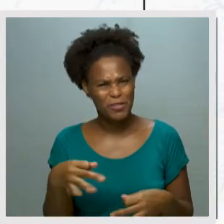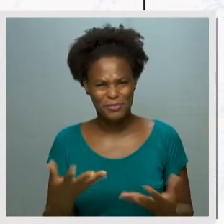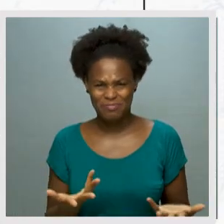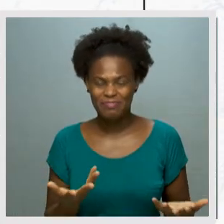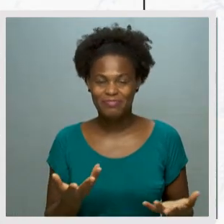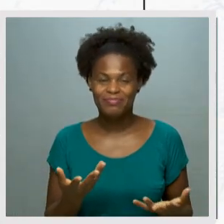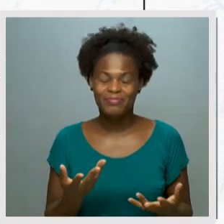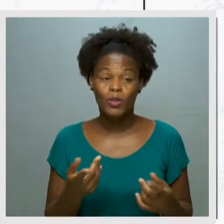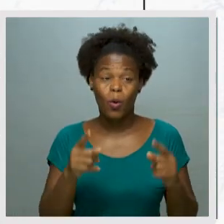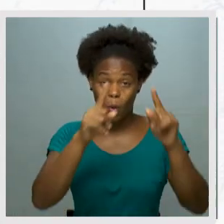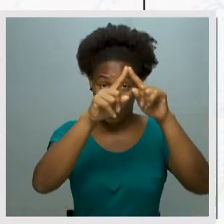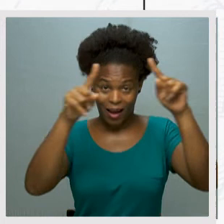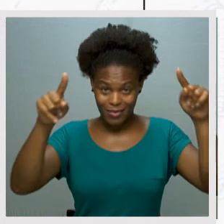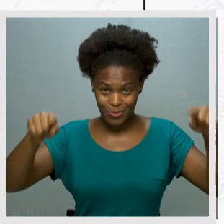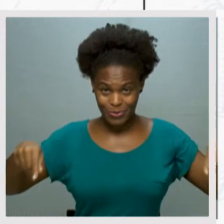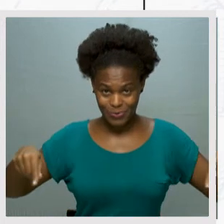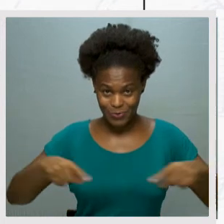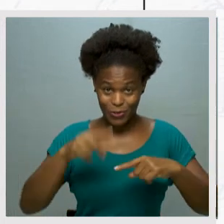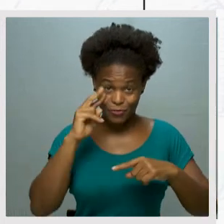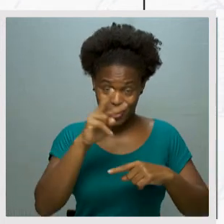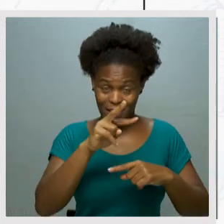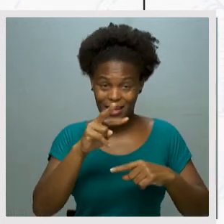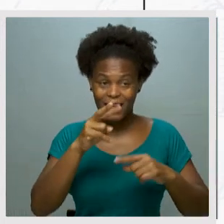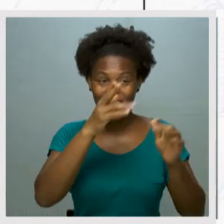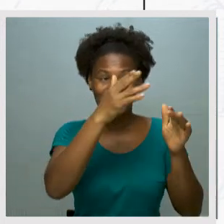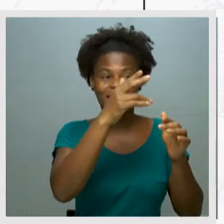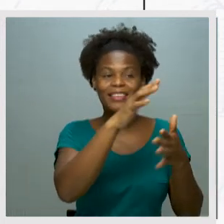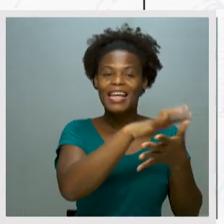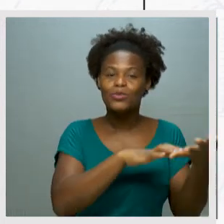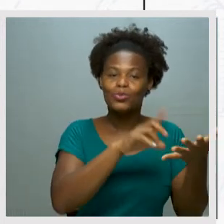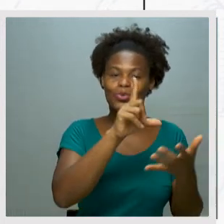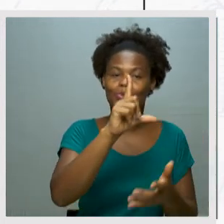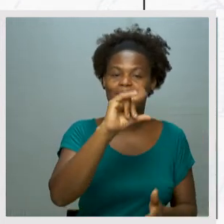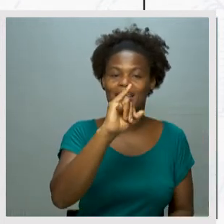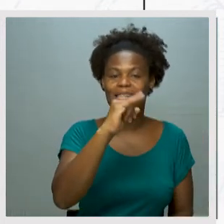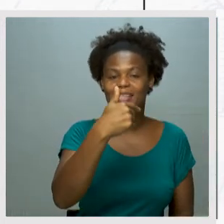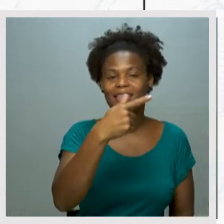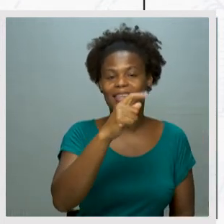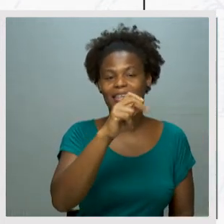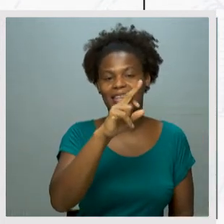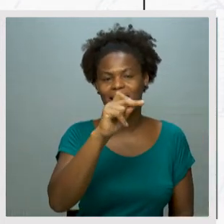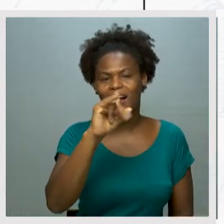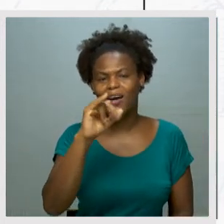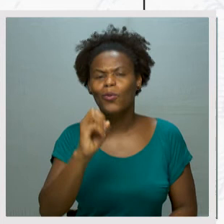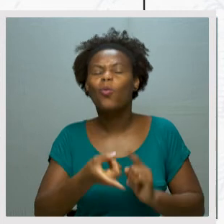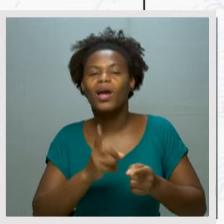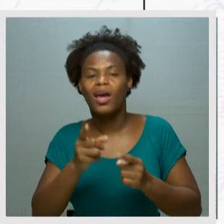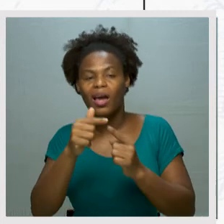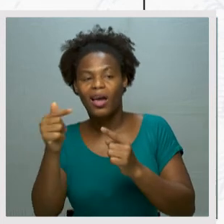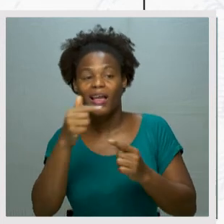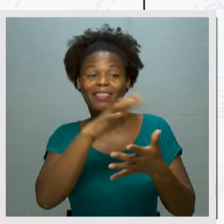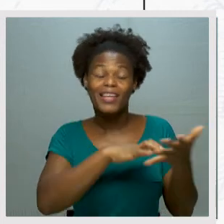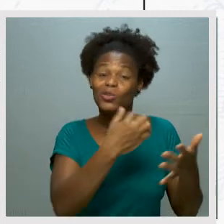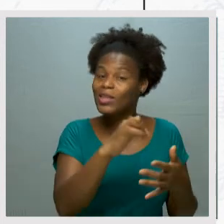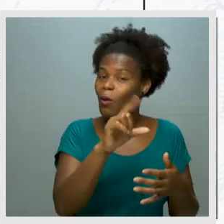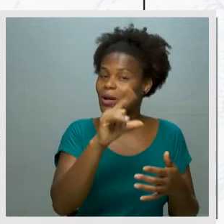simples. Completa o quadro. Texto literário, texto não literário. O que é texto literário? O que é